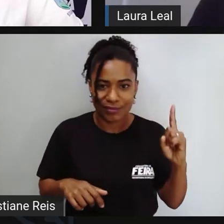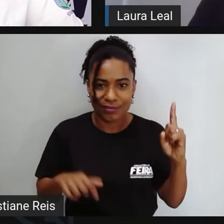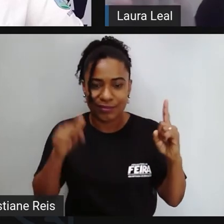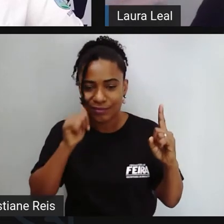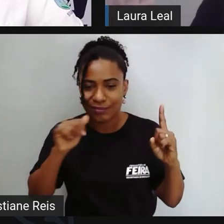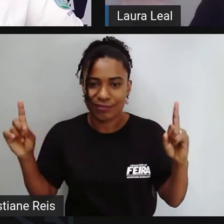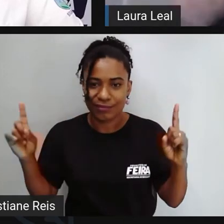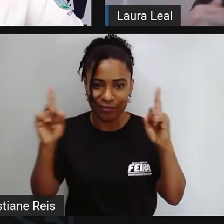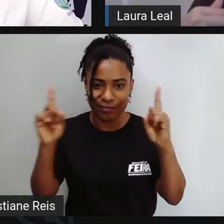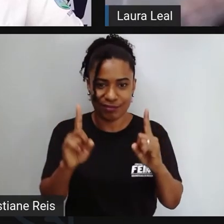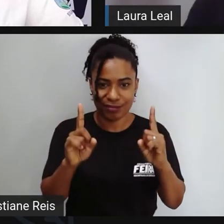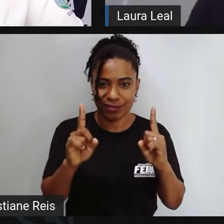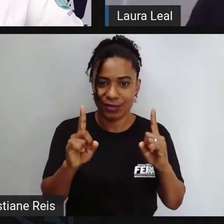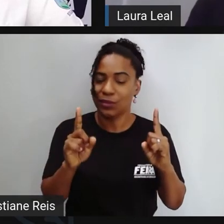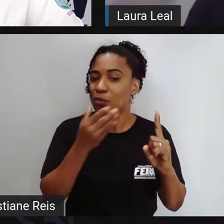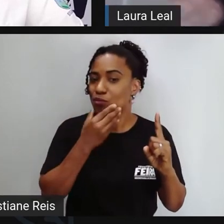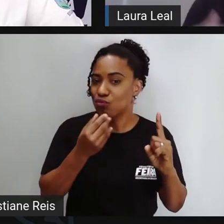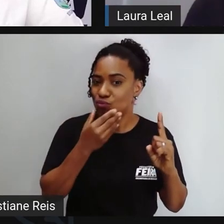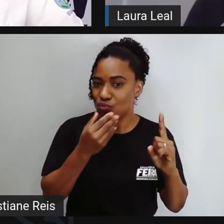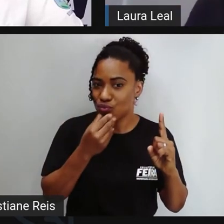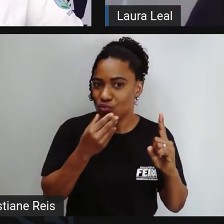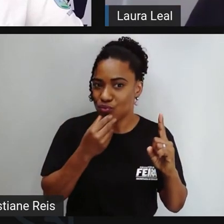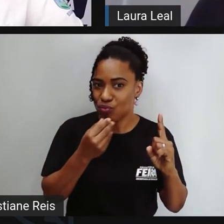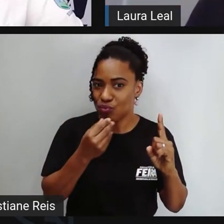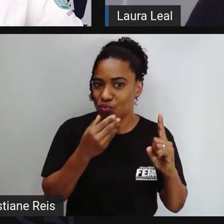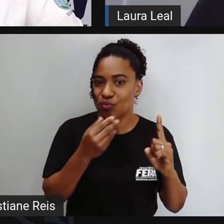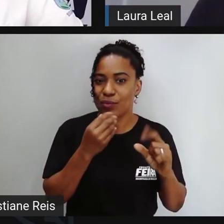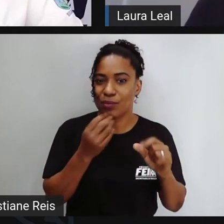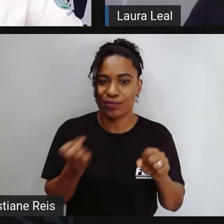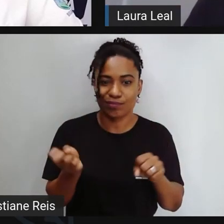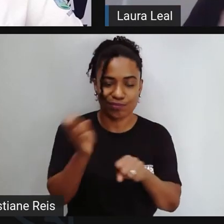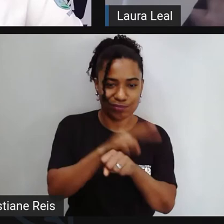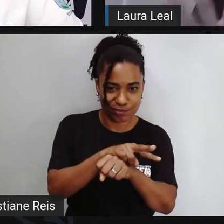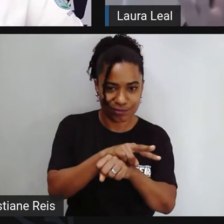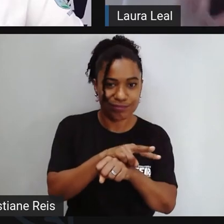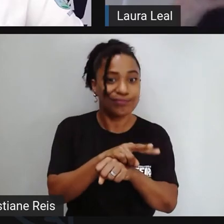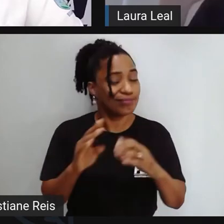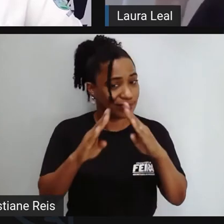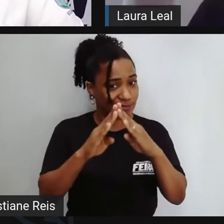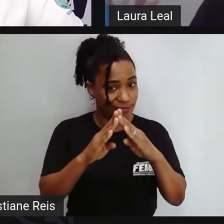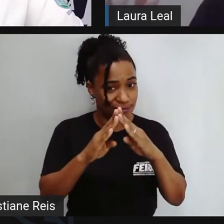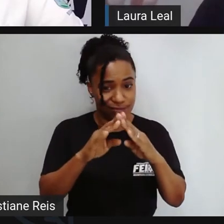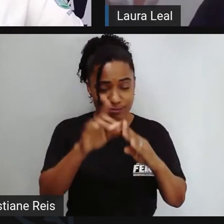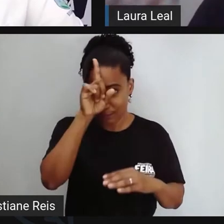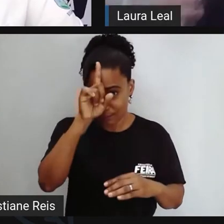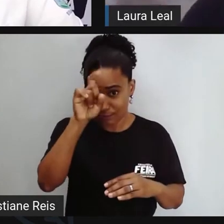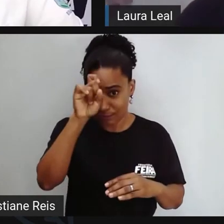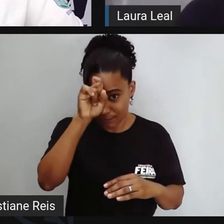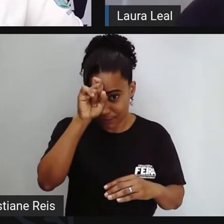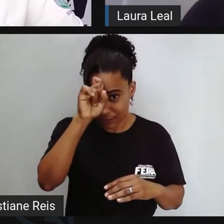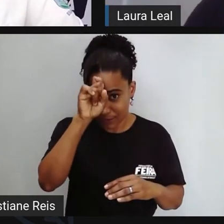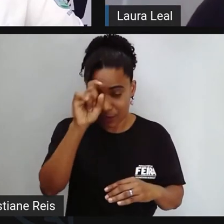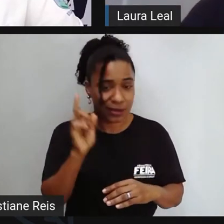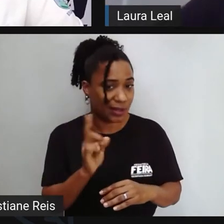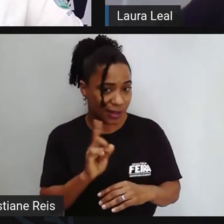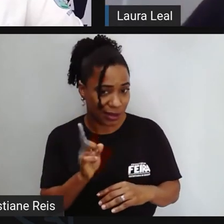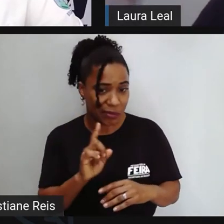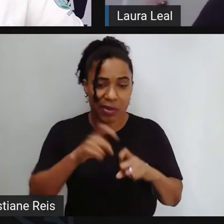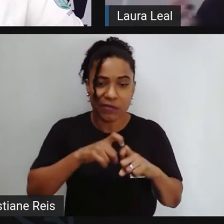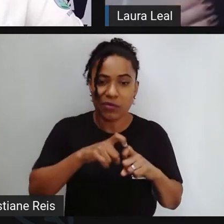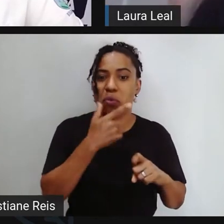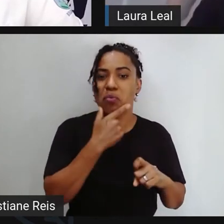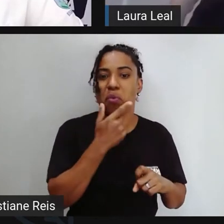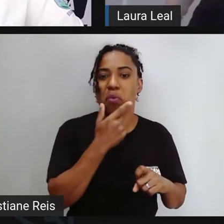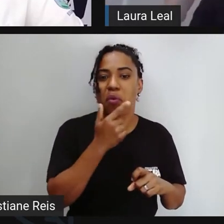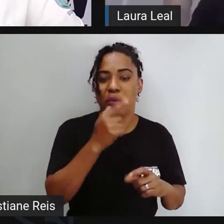uma probabilidade maior de homens conseguirem esse leito em relação às mulheres. Não estou Nossa. dizendo que isso é proposital, tá, gente? Que o médico foi lá e fez